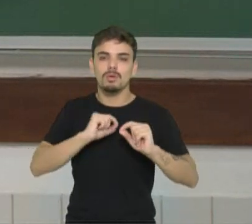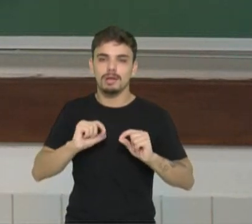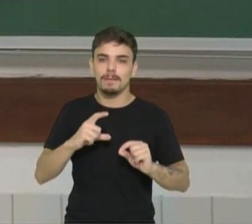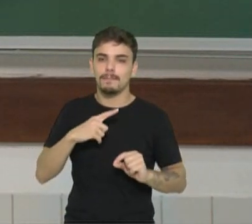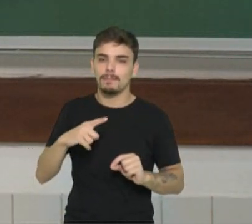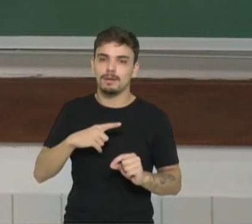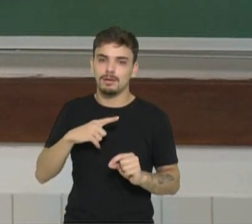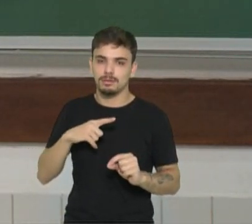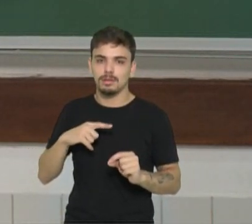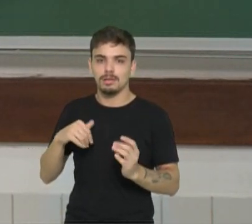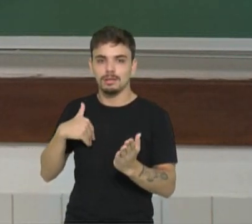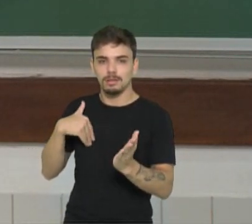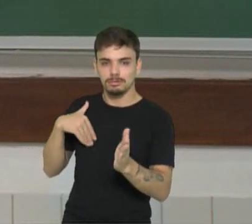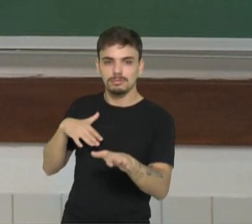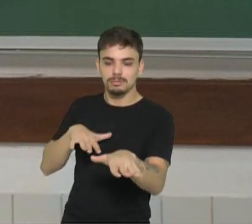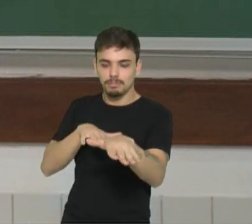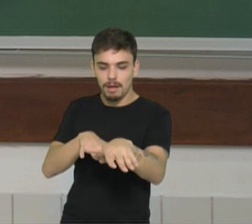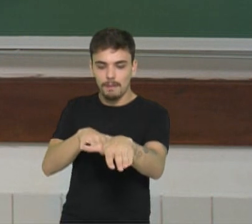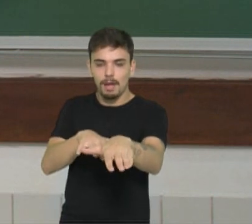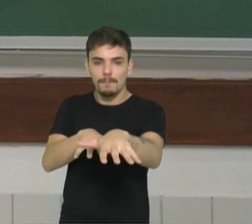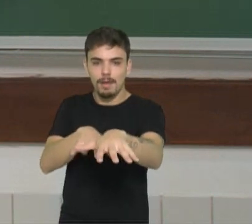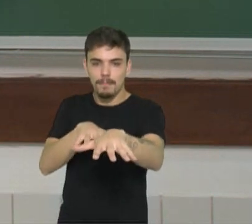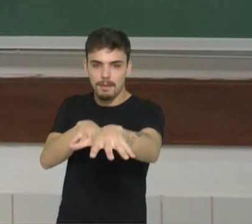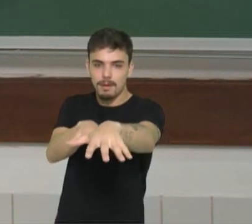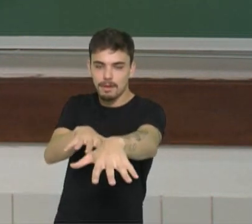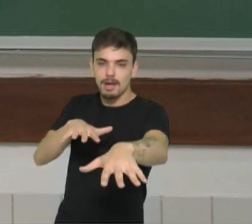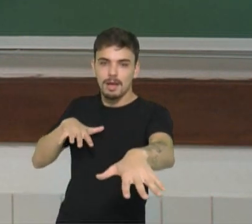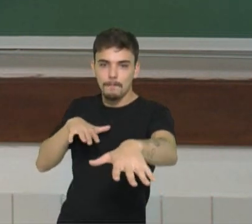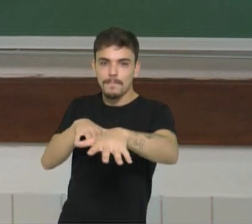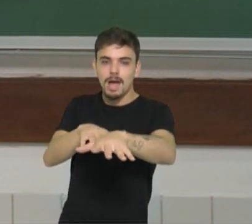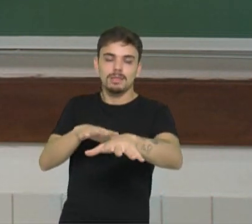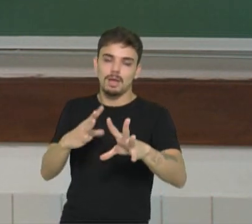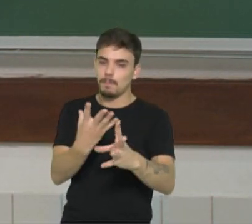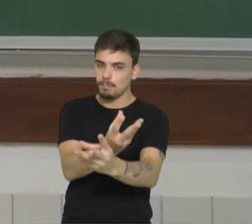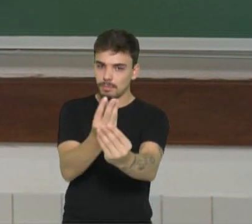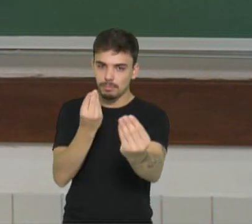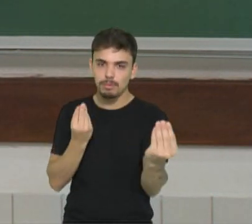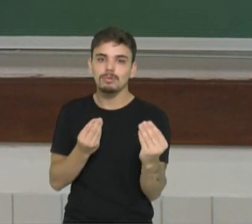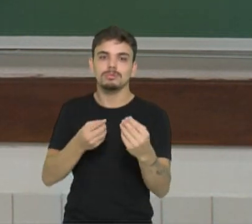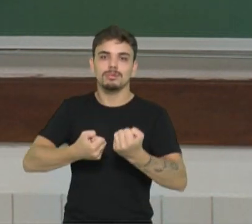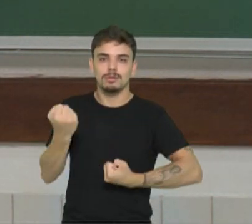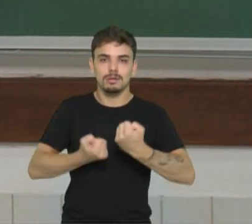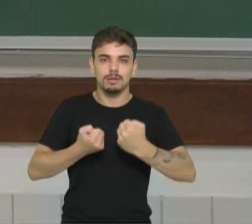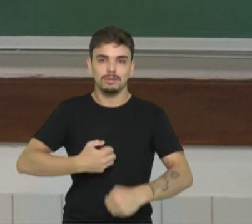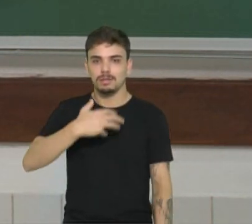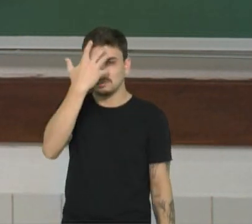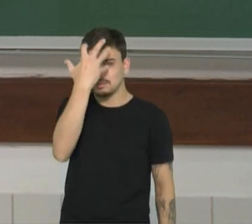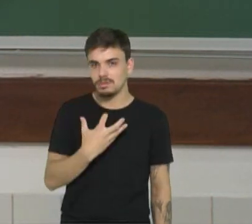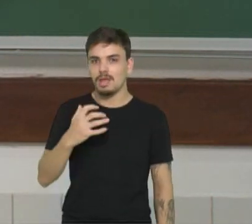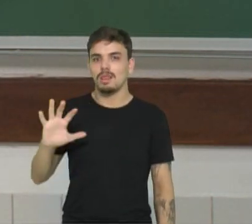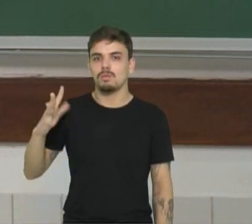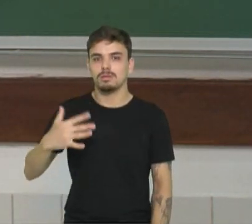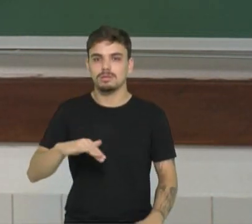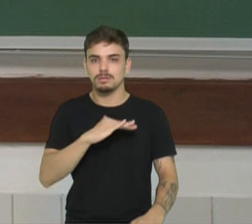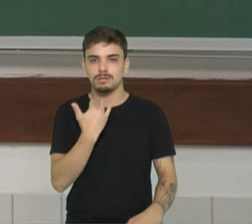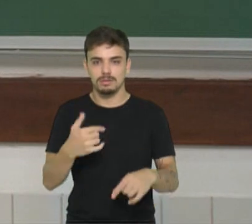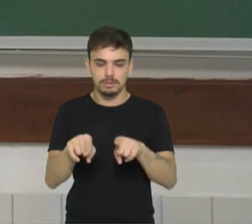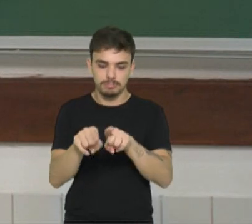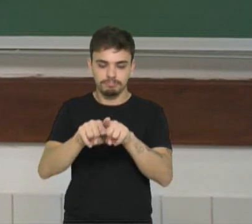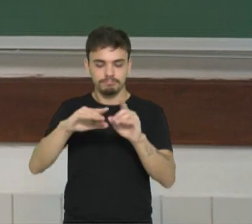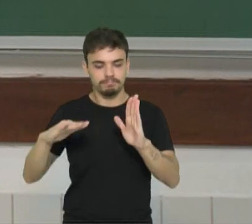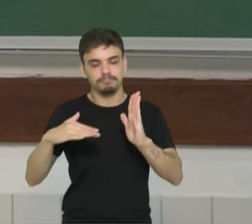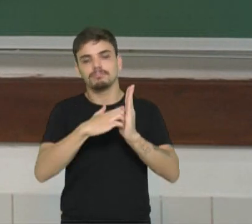de engarrafamento, né? Vários carros se colidem, tá? E aí a coisa fica muito mais séria, né? O acidente fica